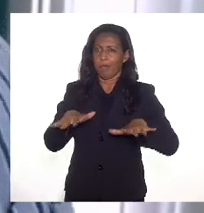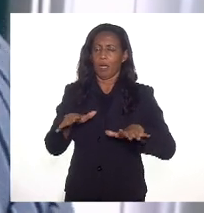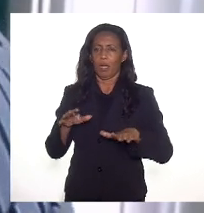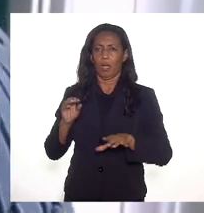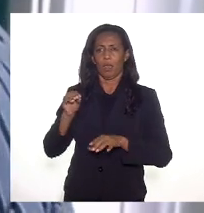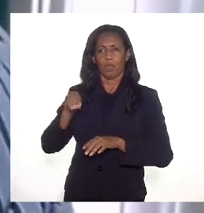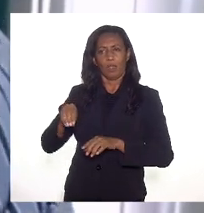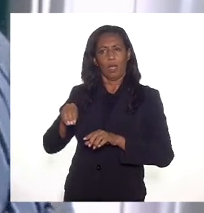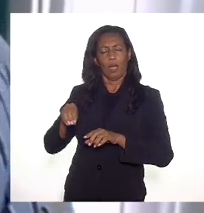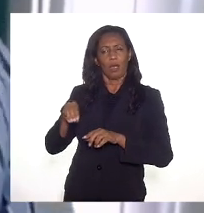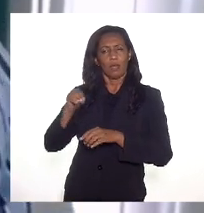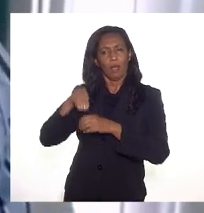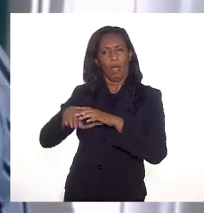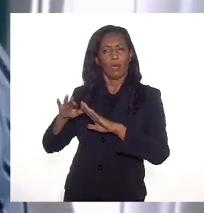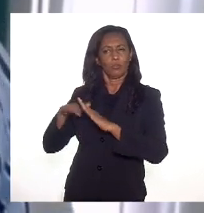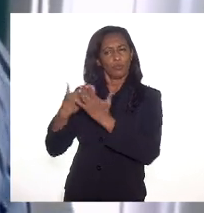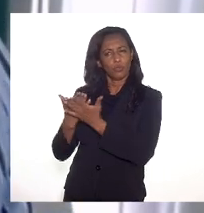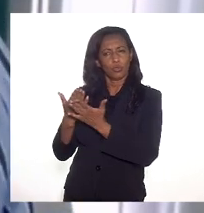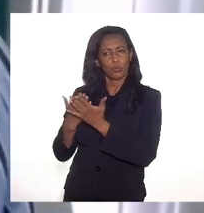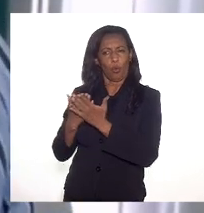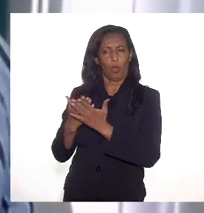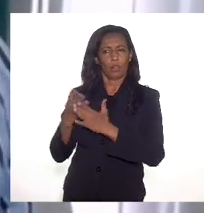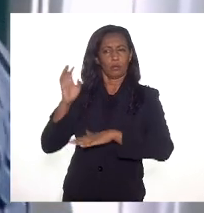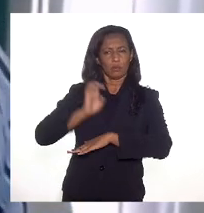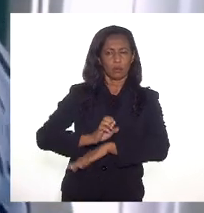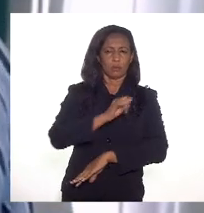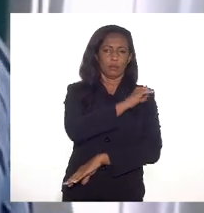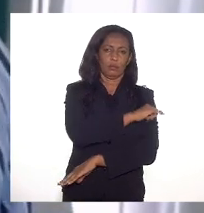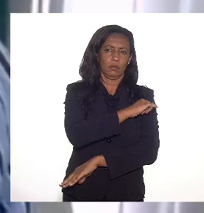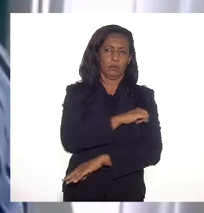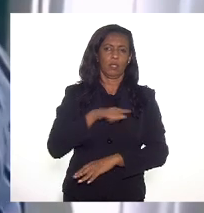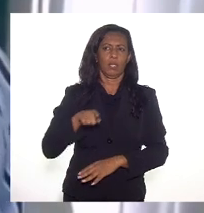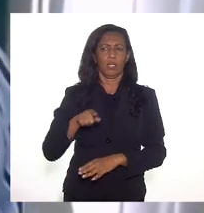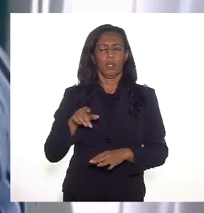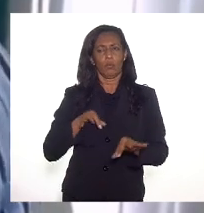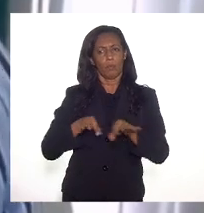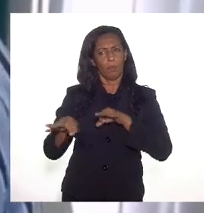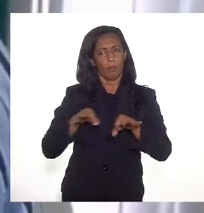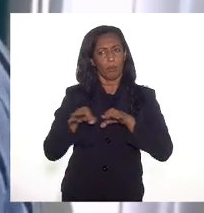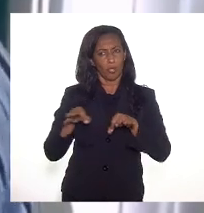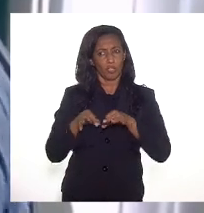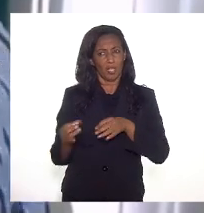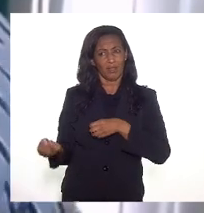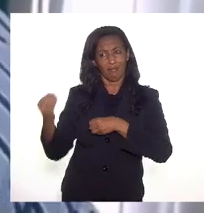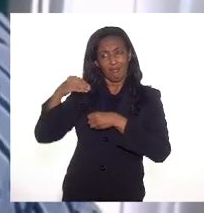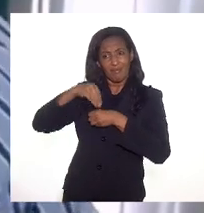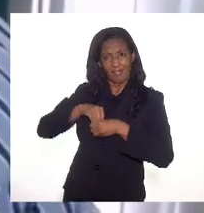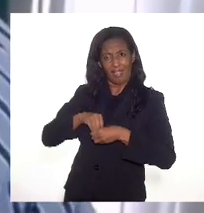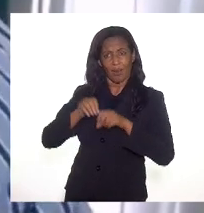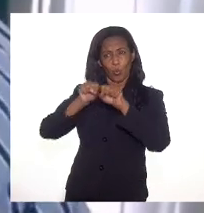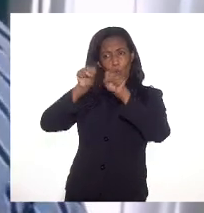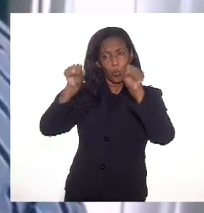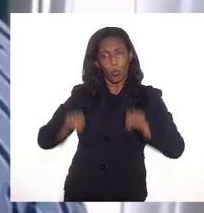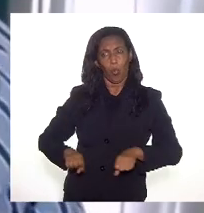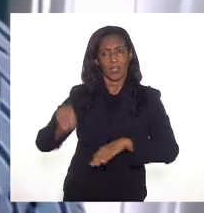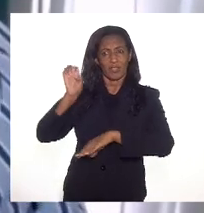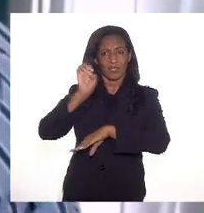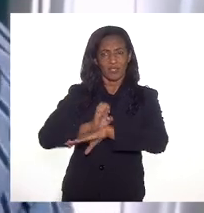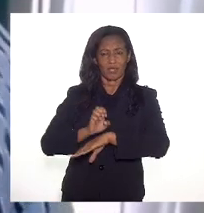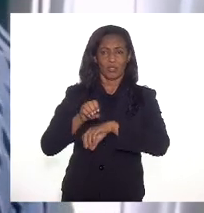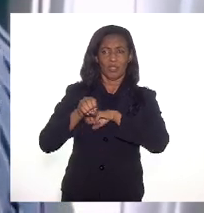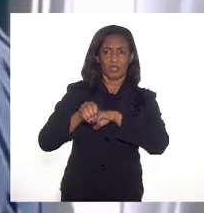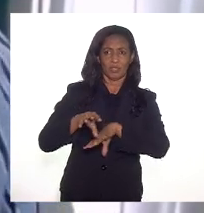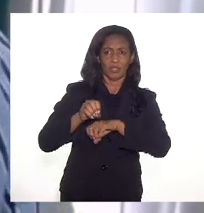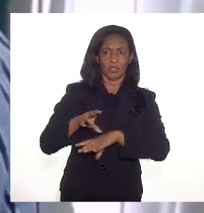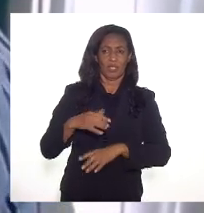funcionamento das escolas do Estado do Rio de Janeiro e, no caso do projeto, das escolas que integram o sistema estadual de ensino.